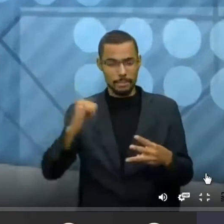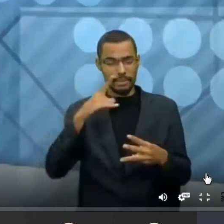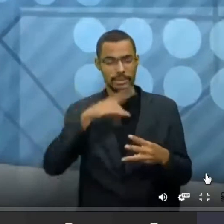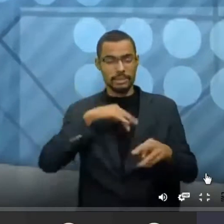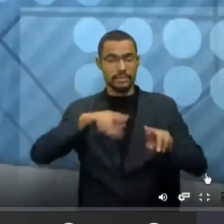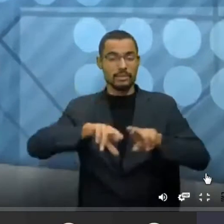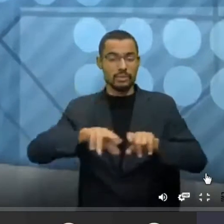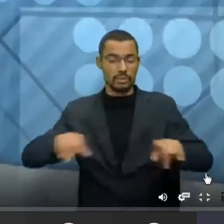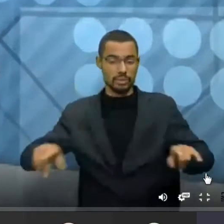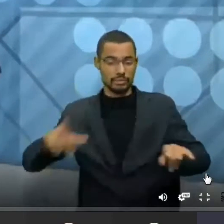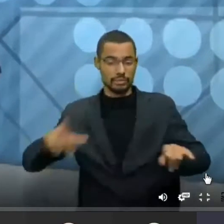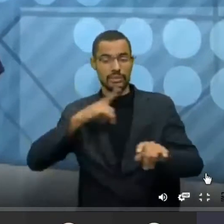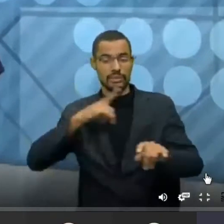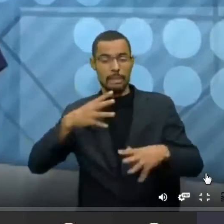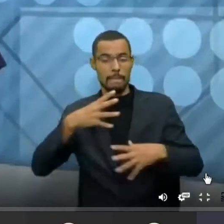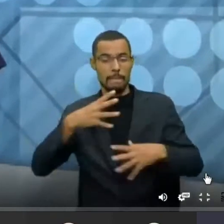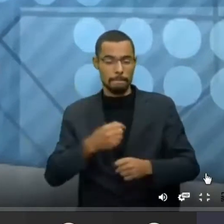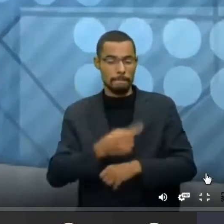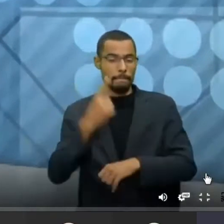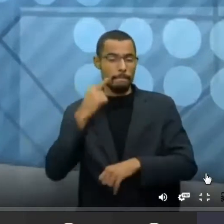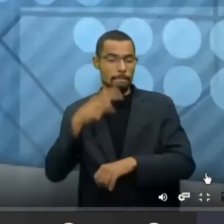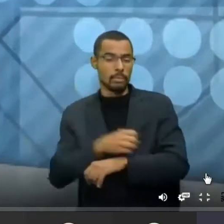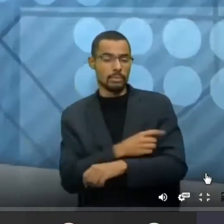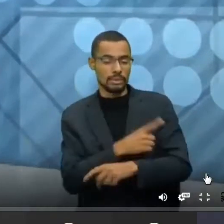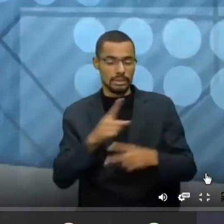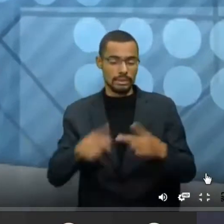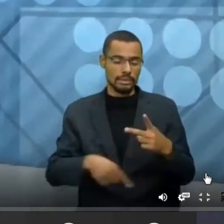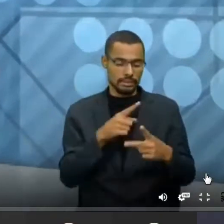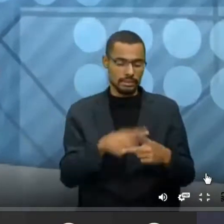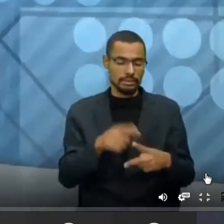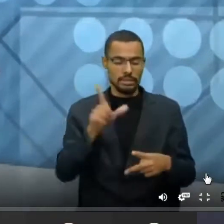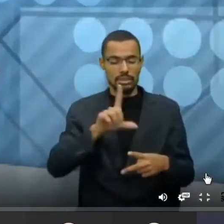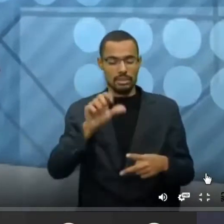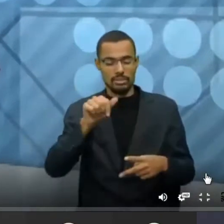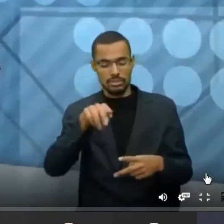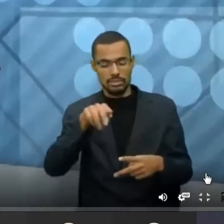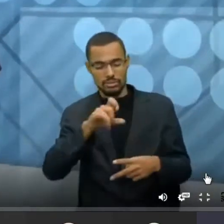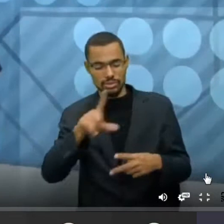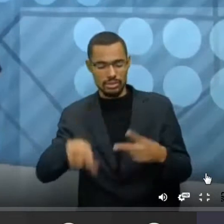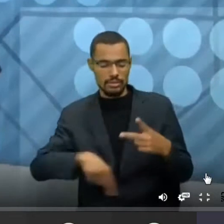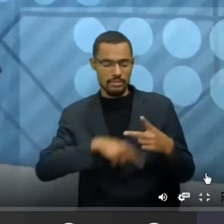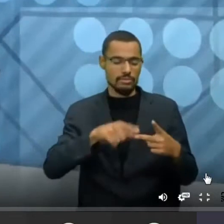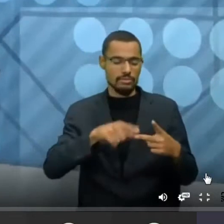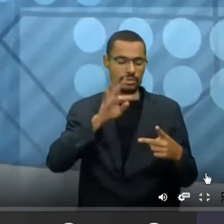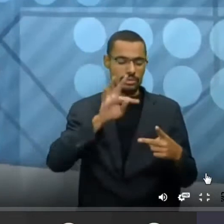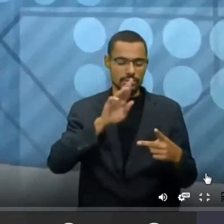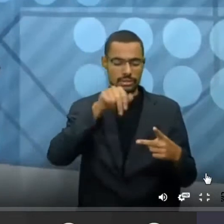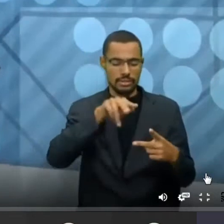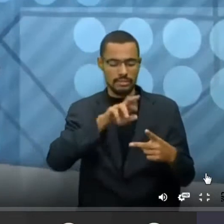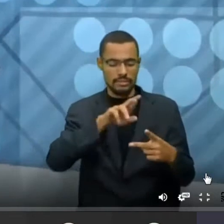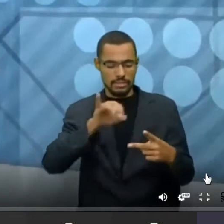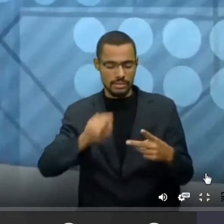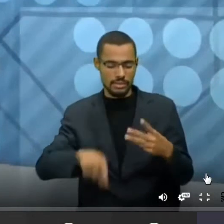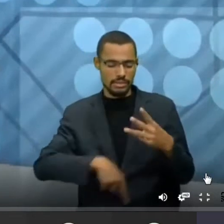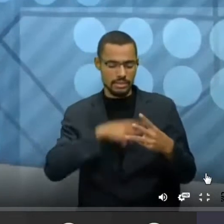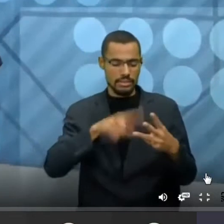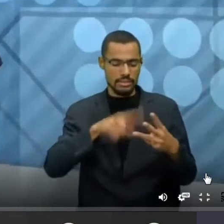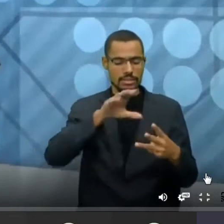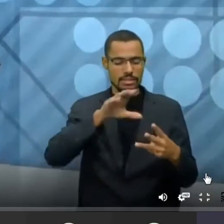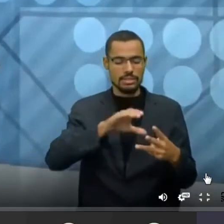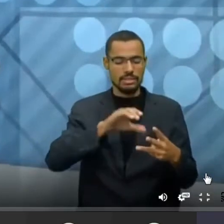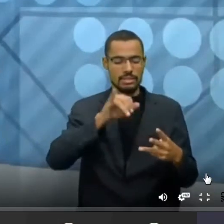3 diferentes constituições musculares. Então, nós temos as musculaturas longitudinais, transversais, circulares. Então,